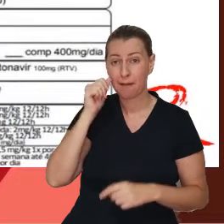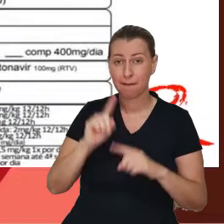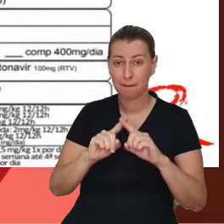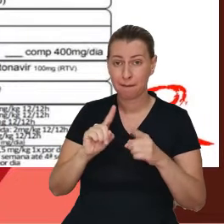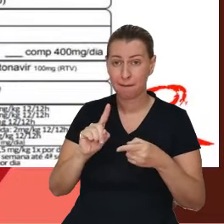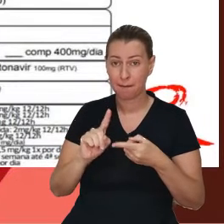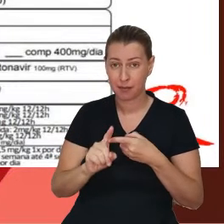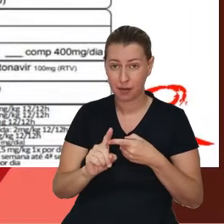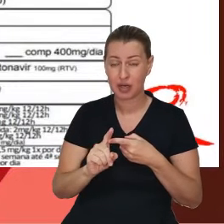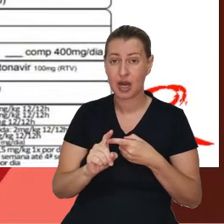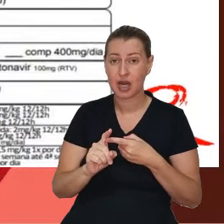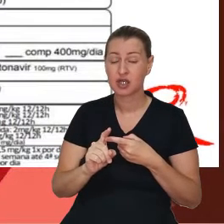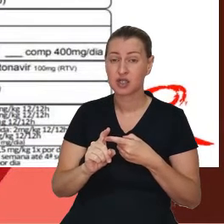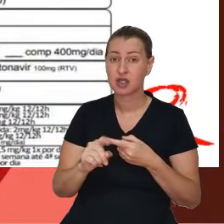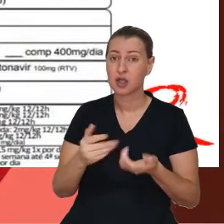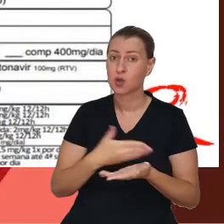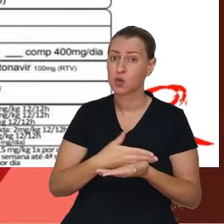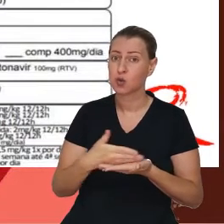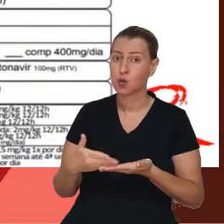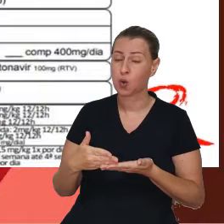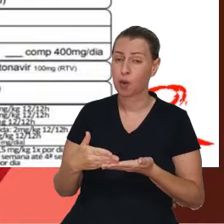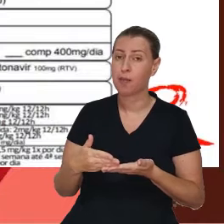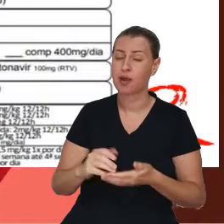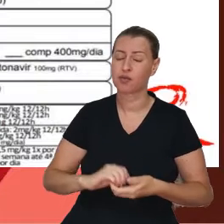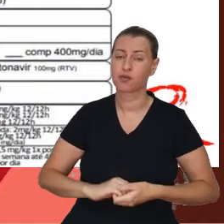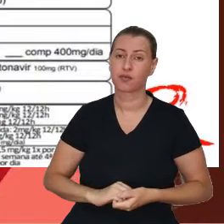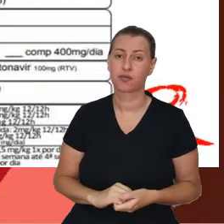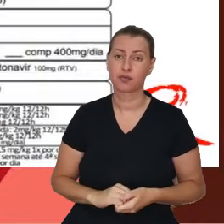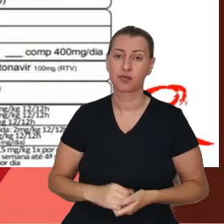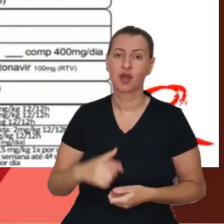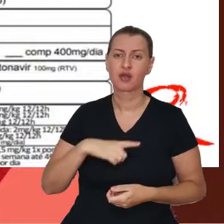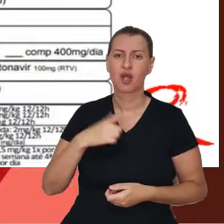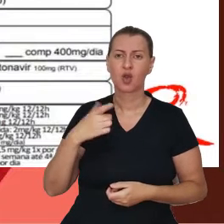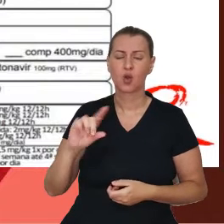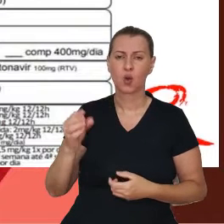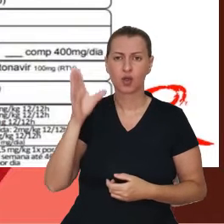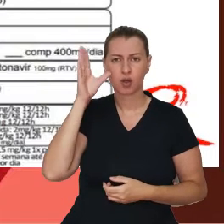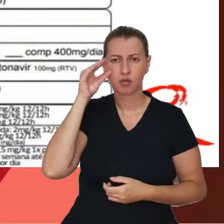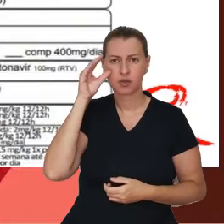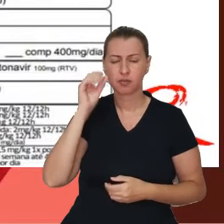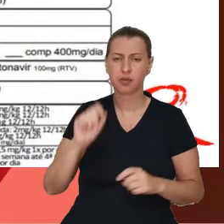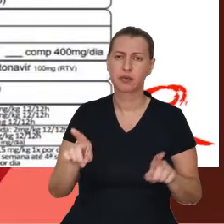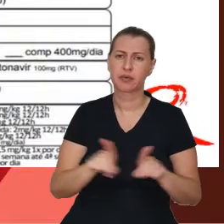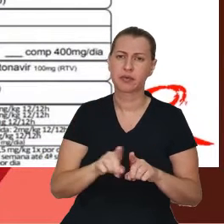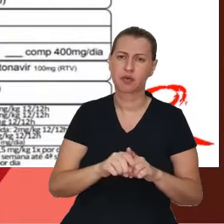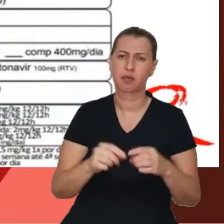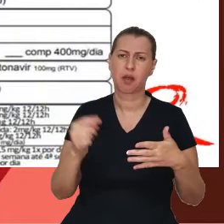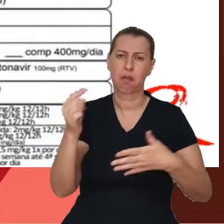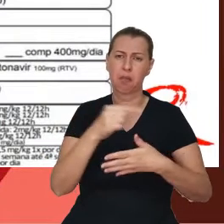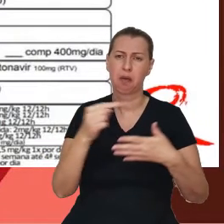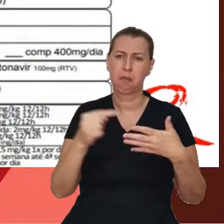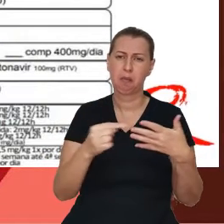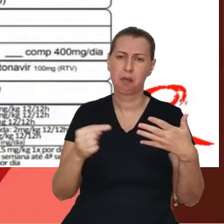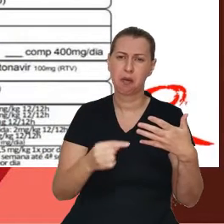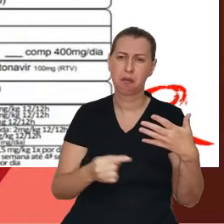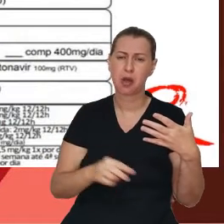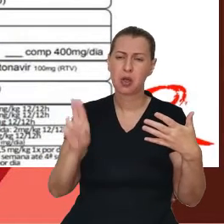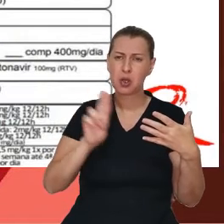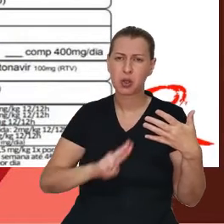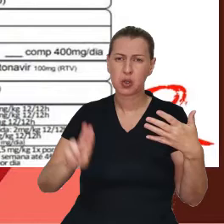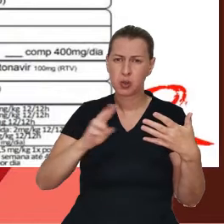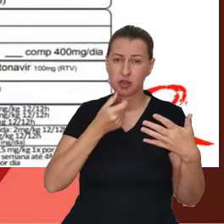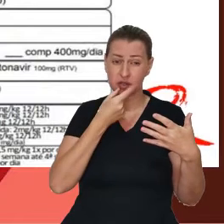gestação. Ele traz outras observações também, né? Pacientes que usam rifampicina, carbamazepina,